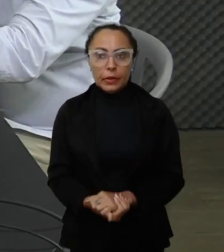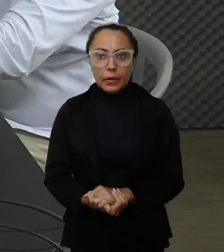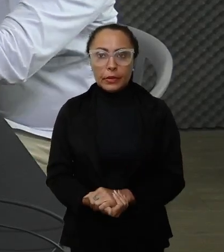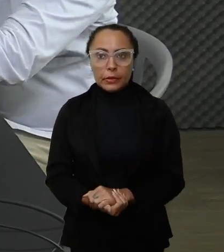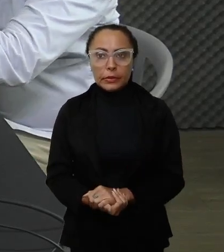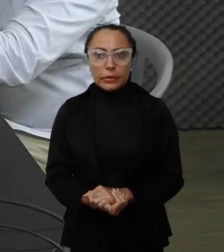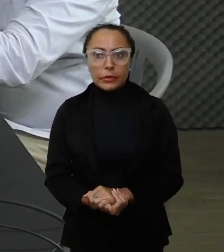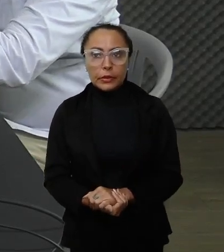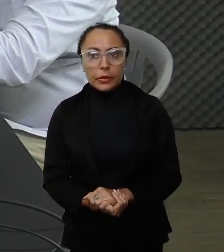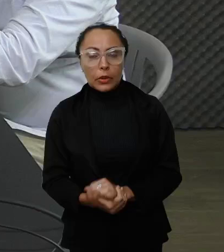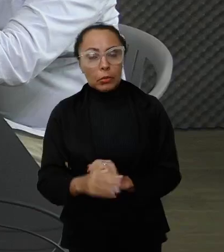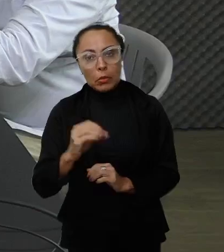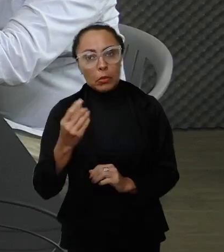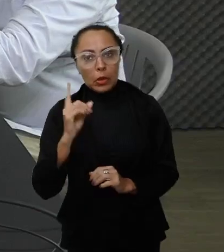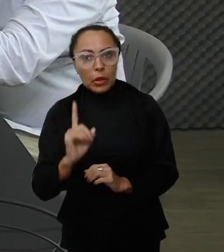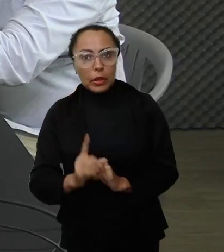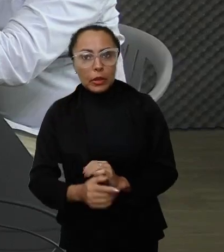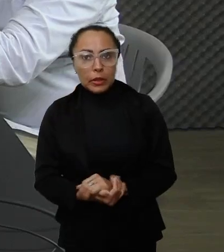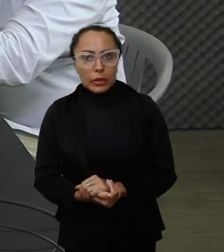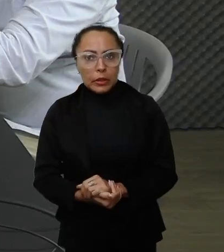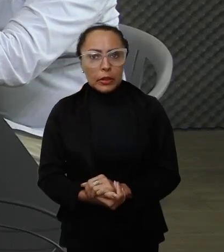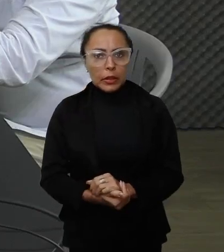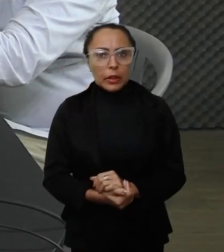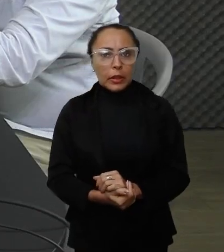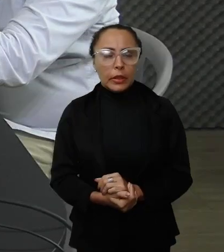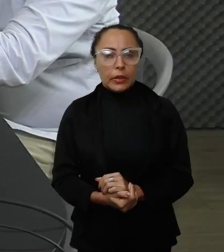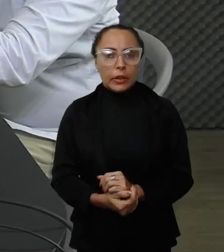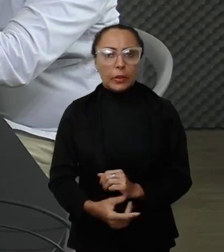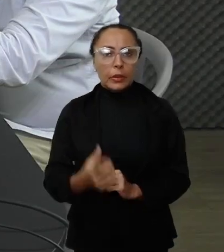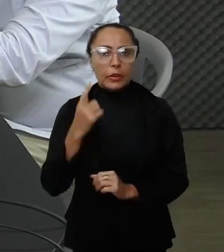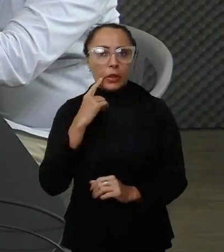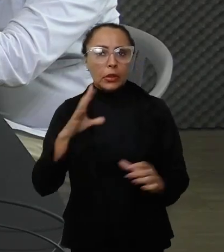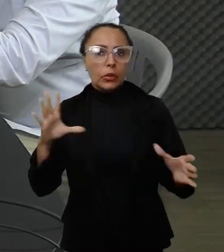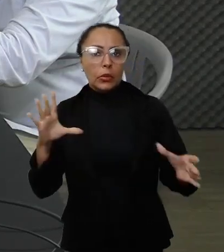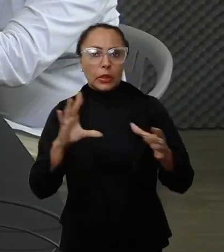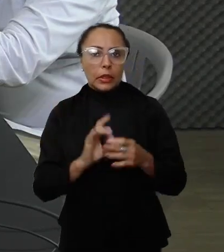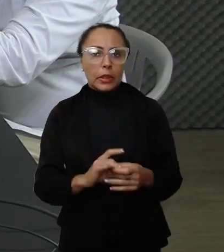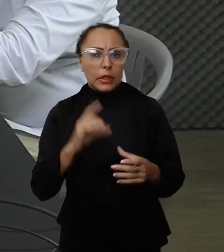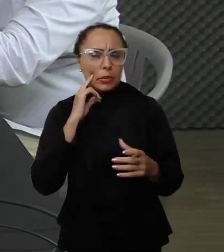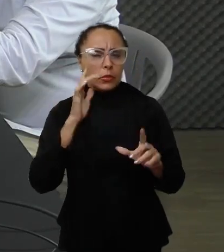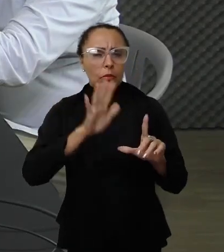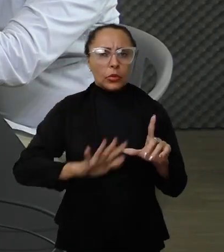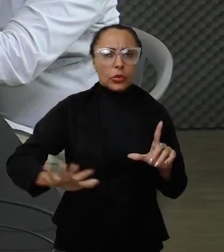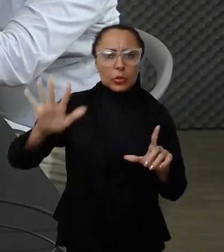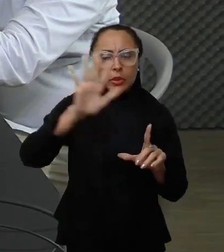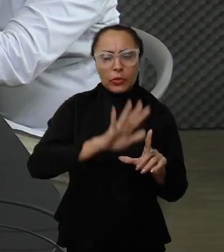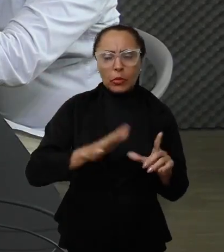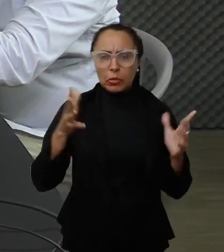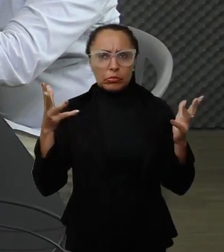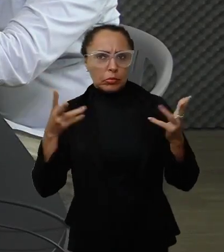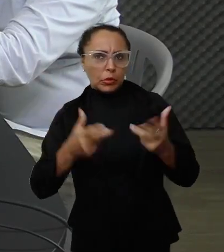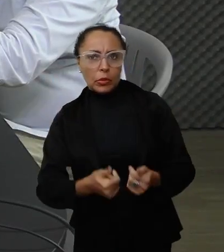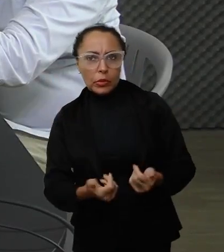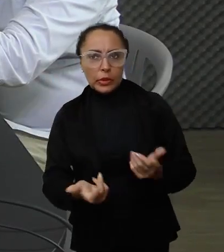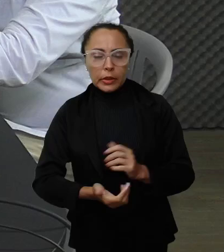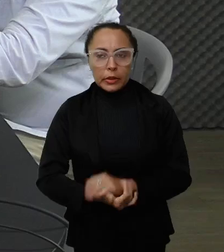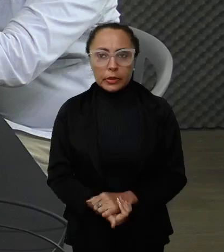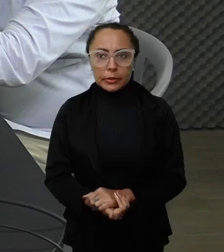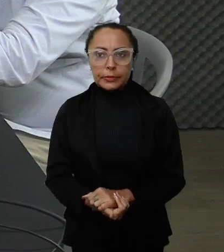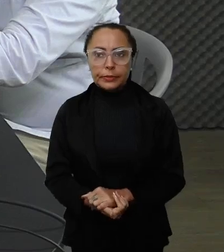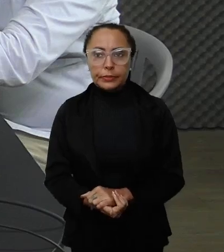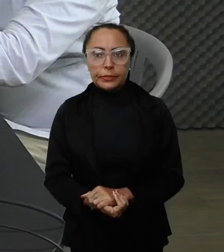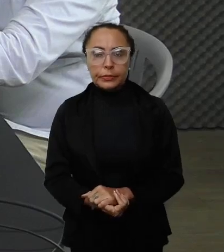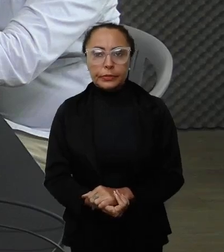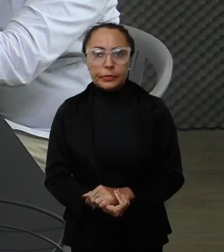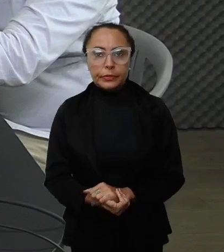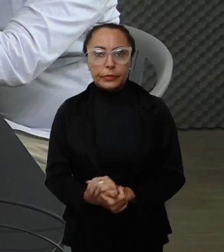não. Exato, será que vale a pena eu me conectar em todas as plataformas? Eu tenho um perfil em todas as plataformas e aí,